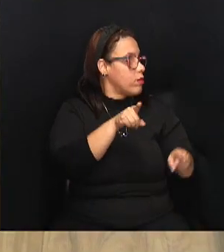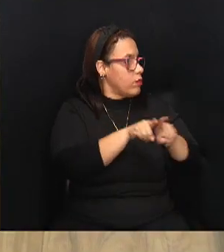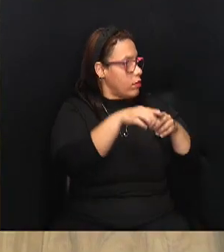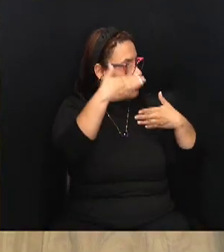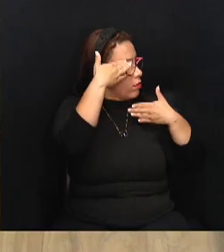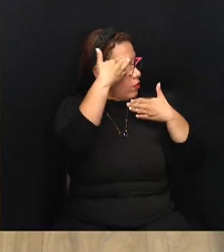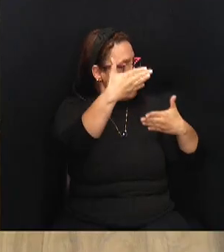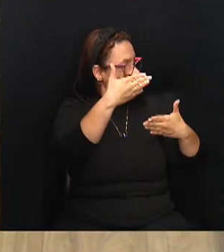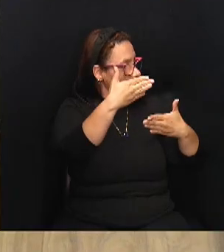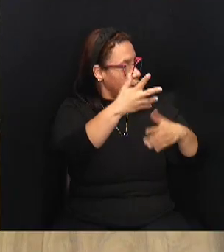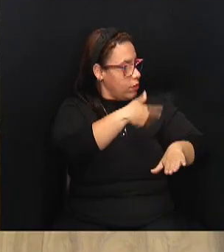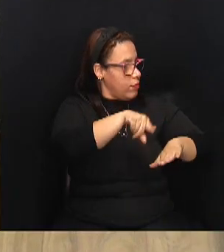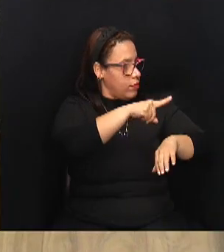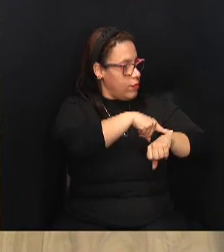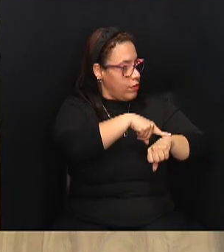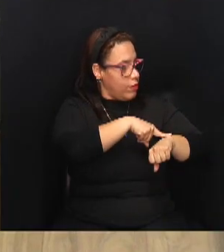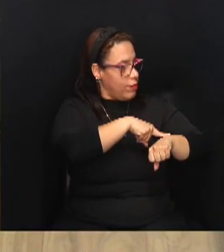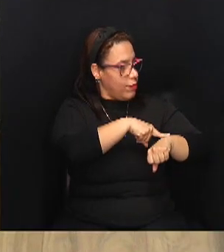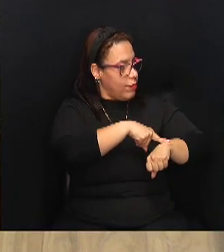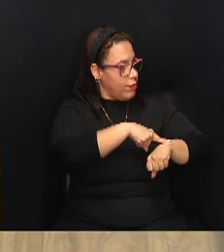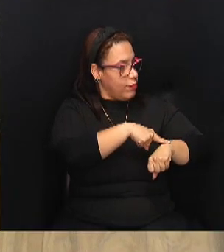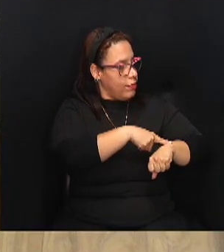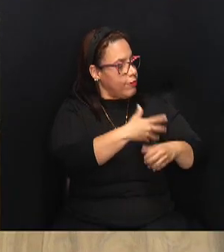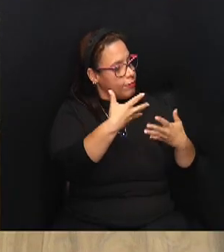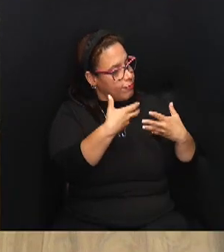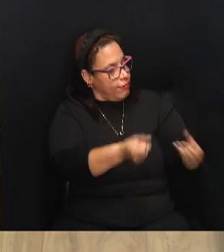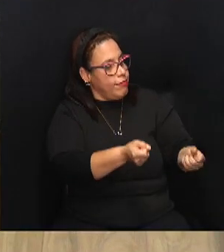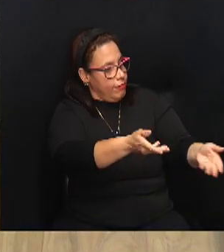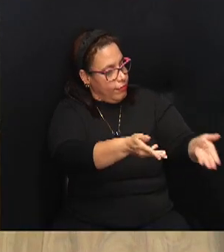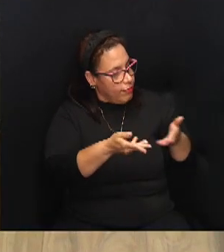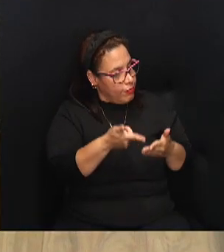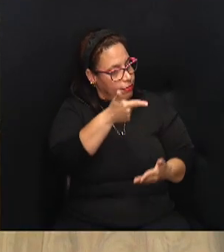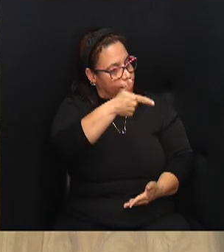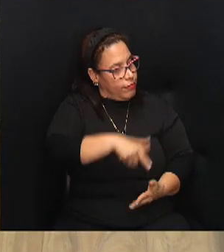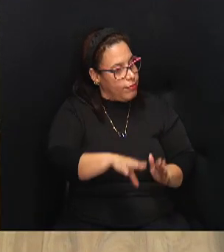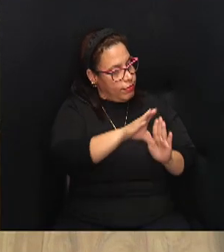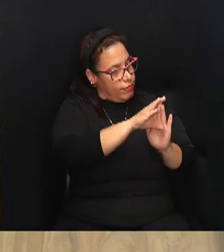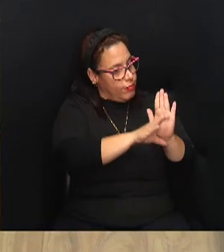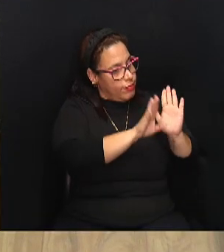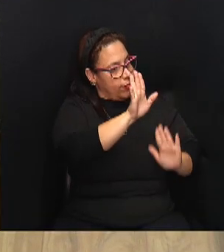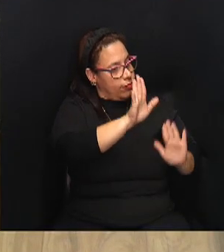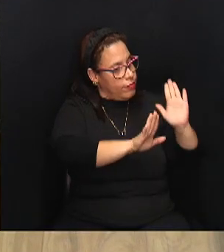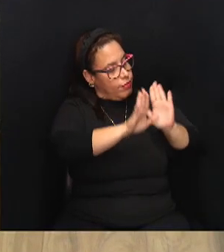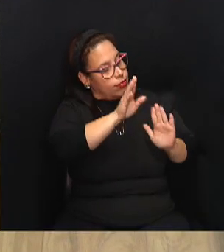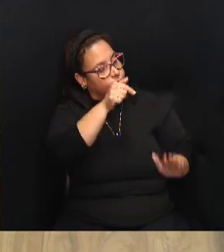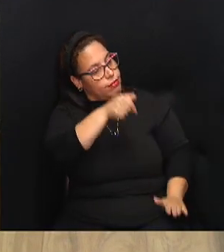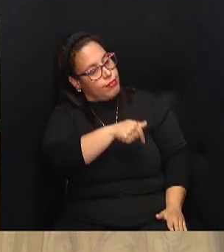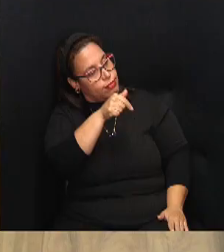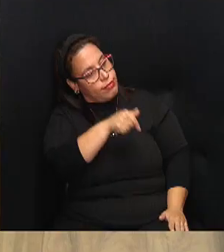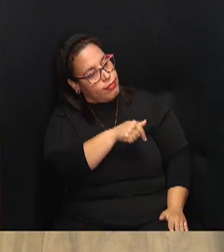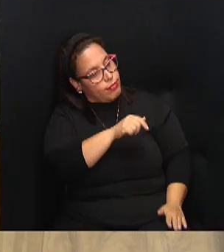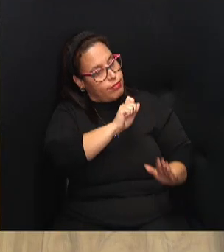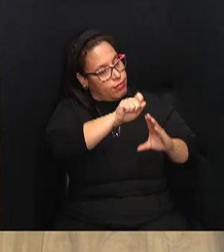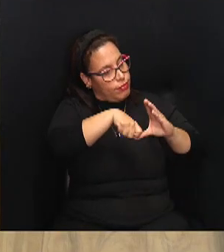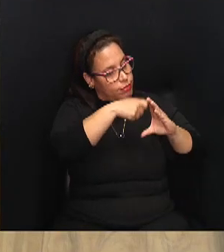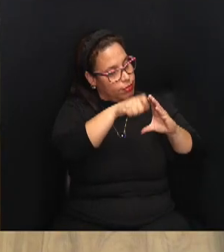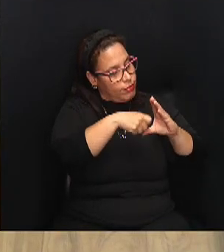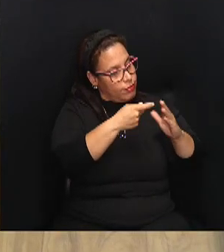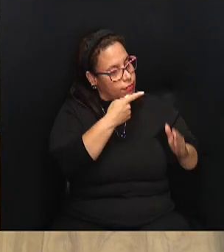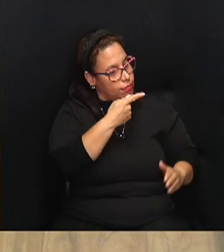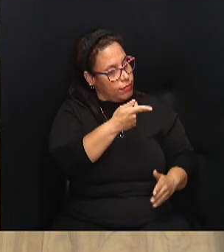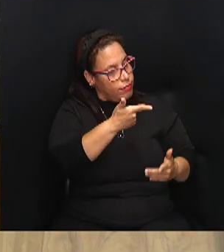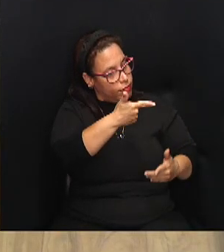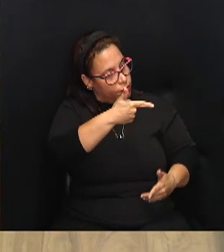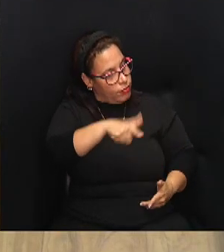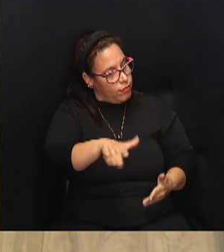agradeço muito a disponibilidade do seu tempo, ter aceito o convite mais uma vez aqui do programa Questão de Ordem para estar aqui nos nossos estúdios. Faço um novo